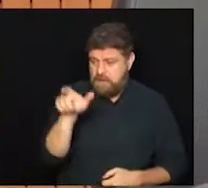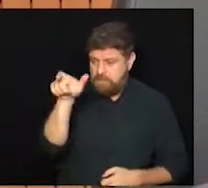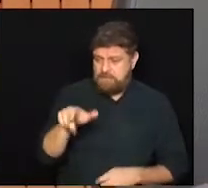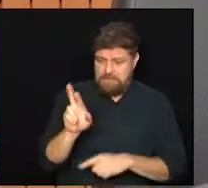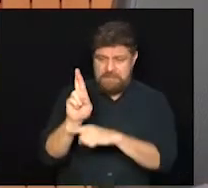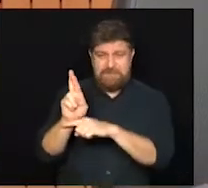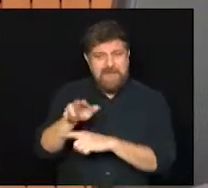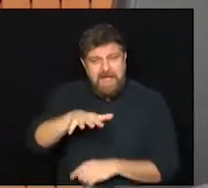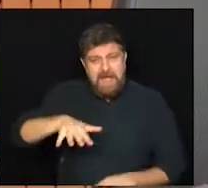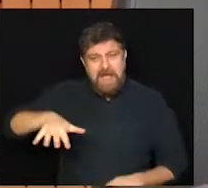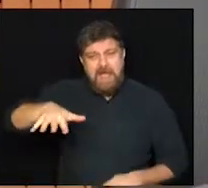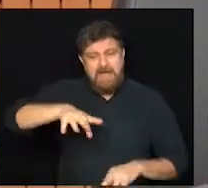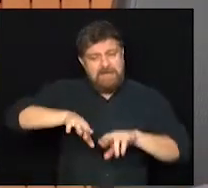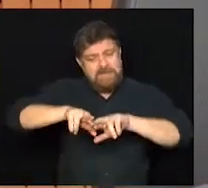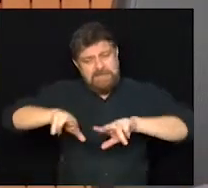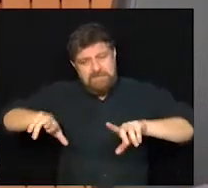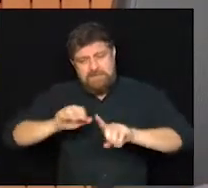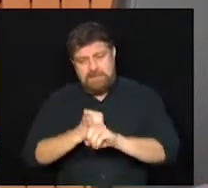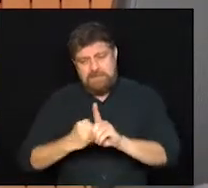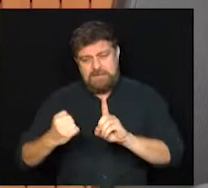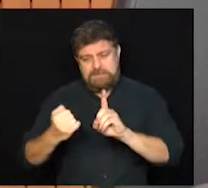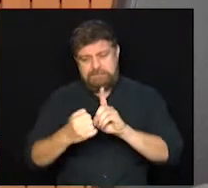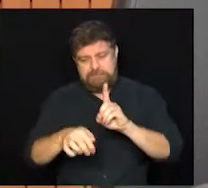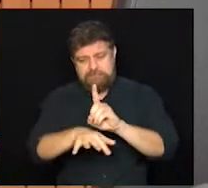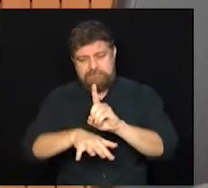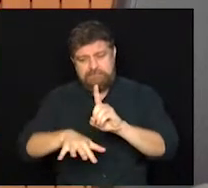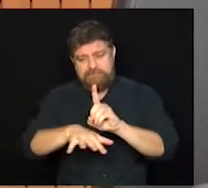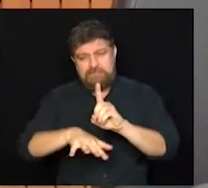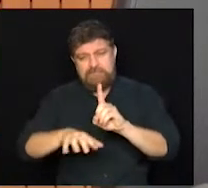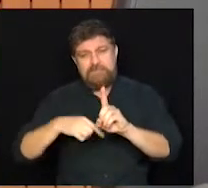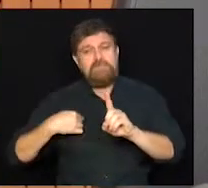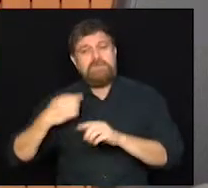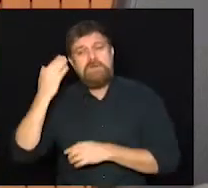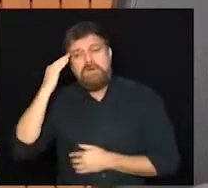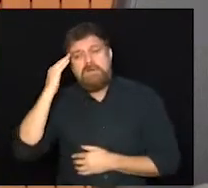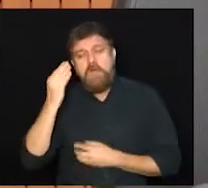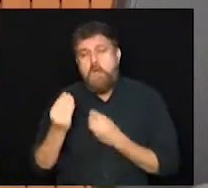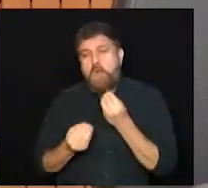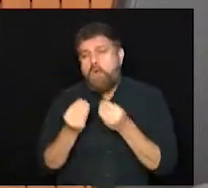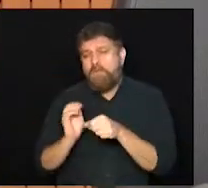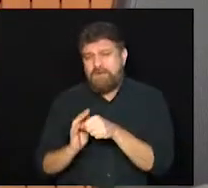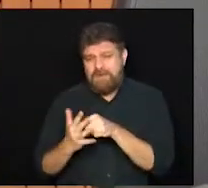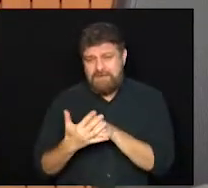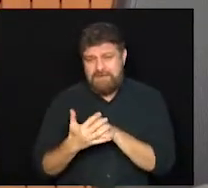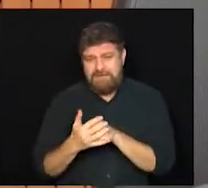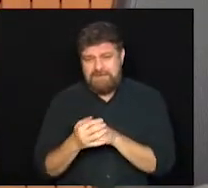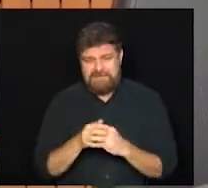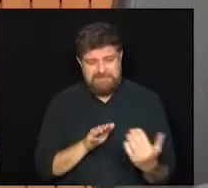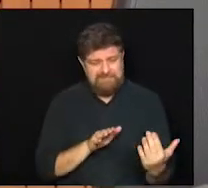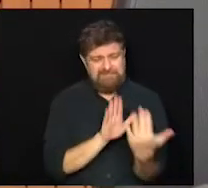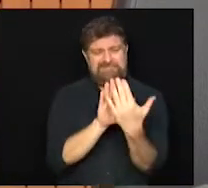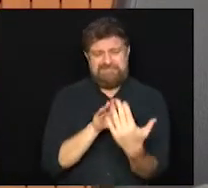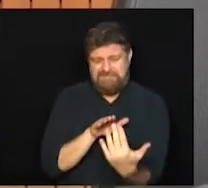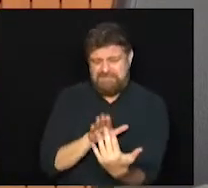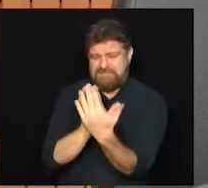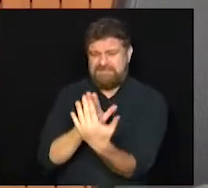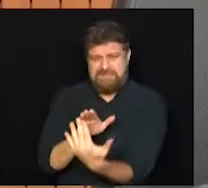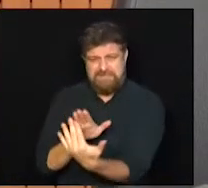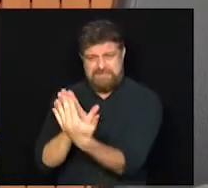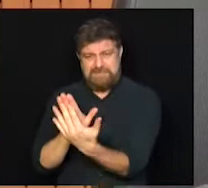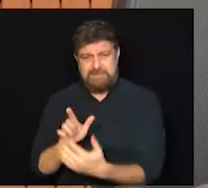da sociedade de Campinas, para entender como a pandemia tem impactado cada um desses segmentos. E